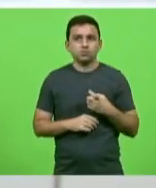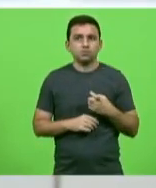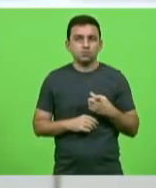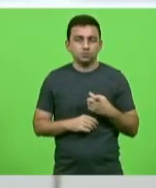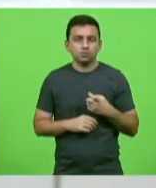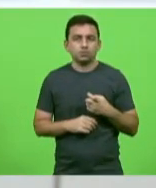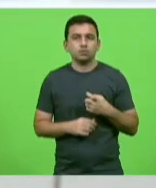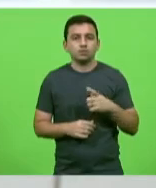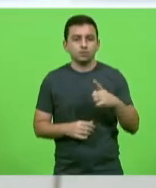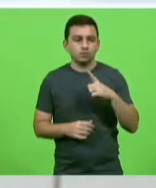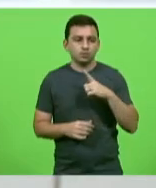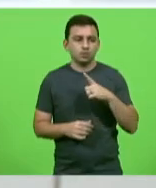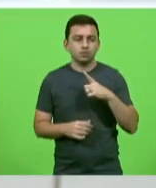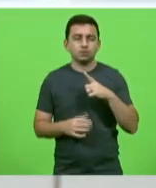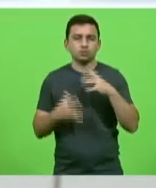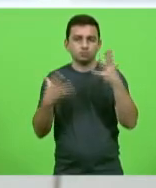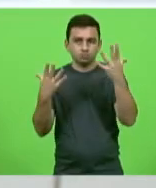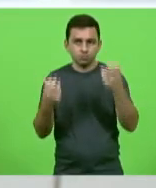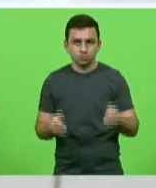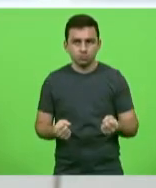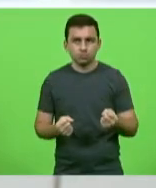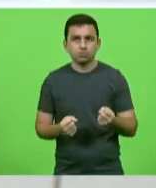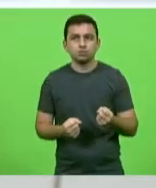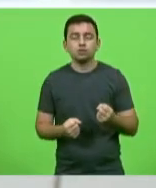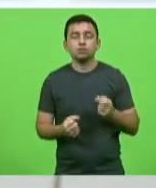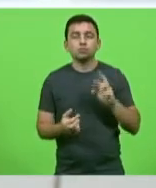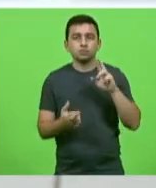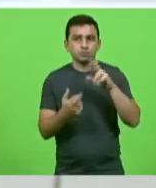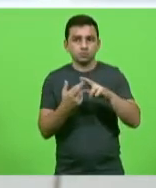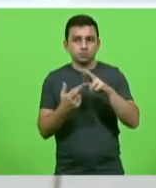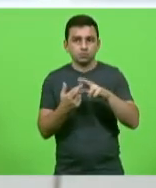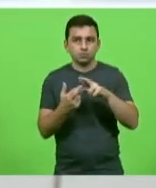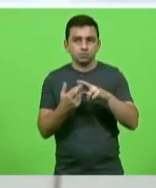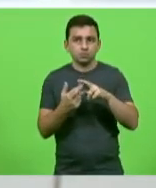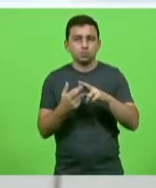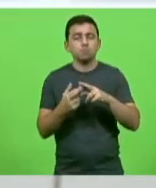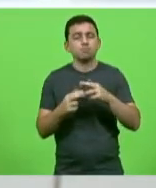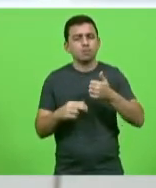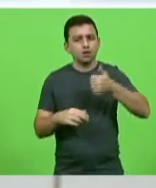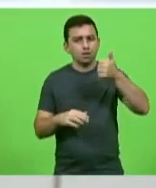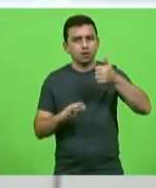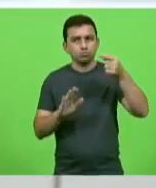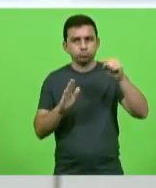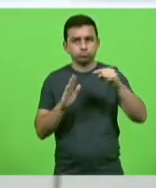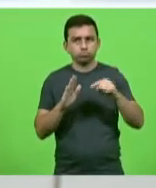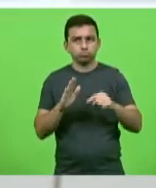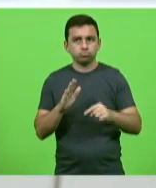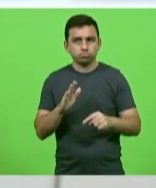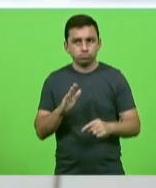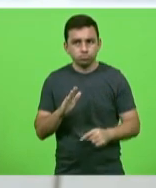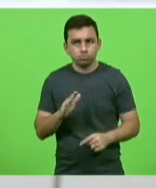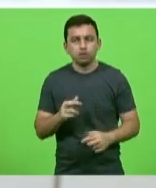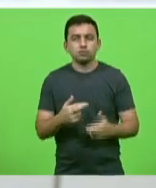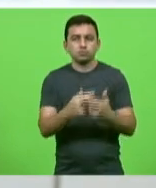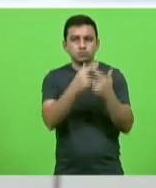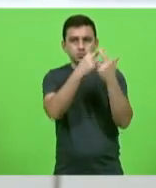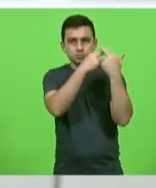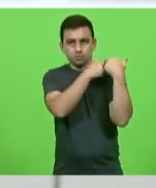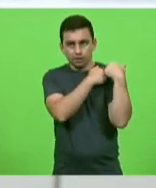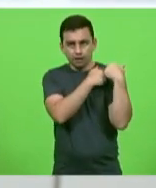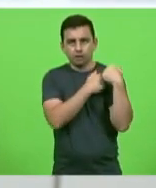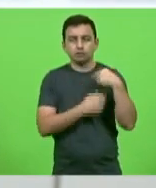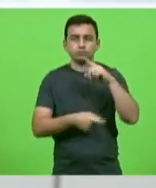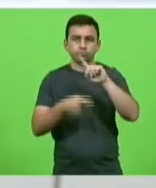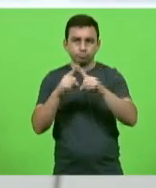ponto admissão da representação no ponto para melhor aprofundamento acerca de sua responsabilidade na negociação